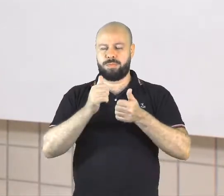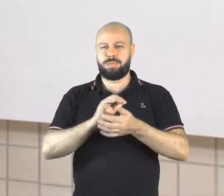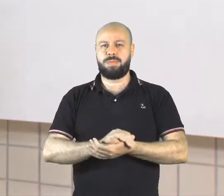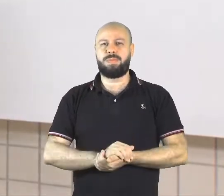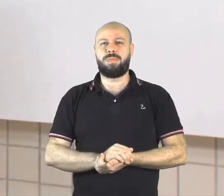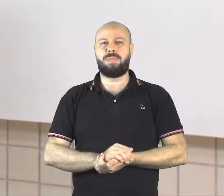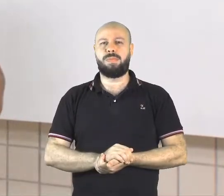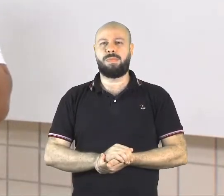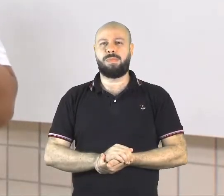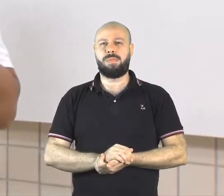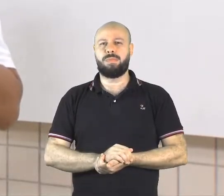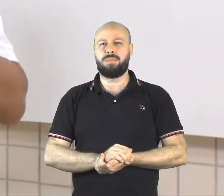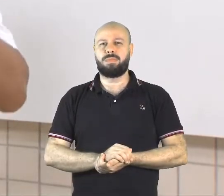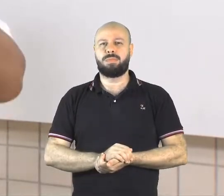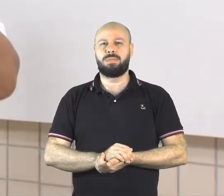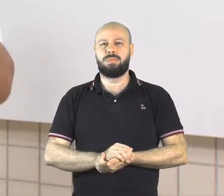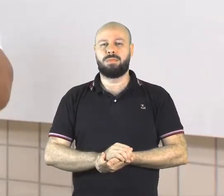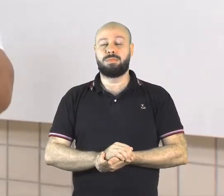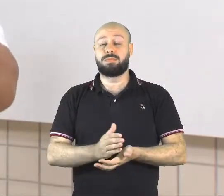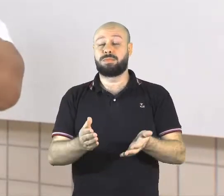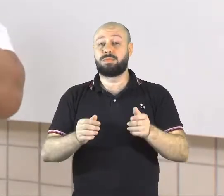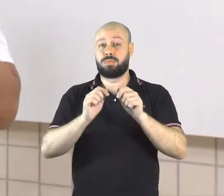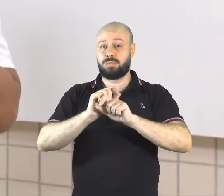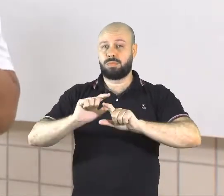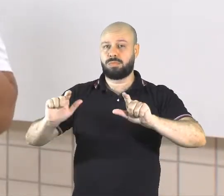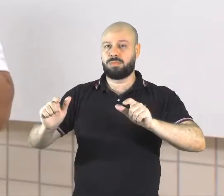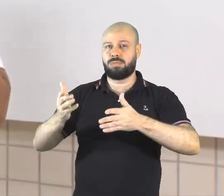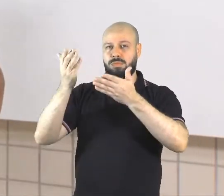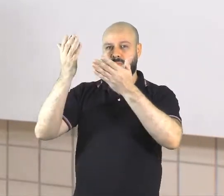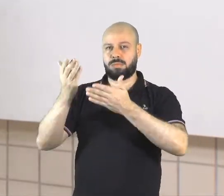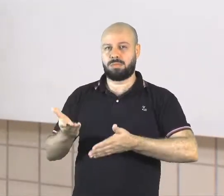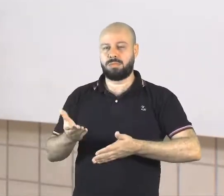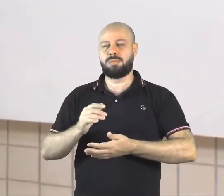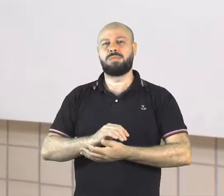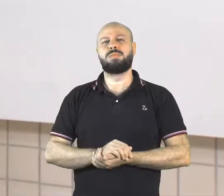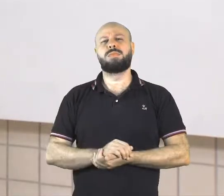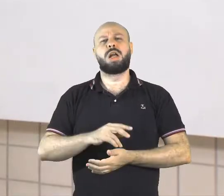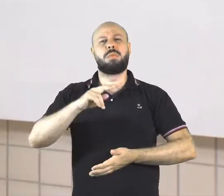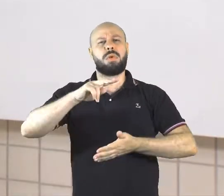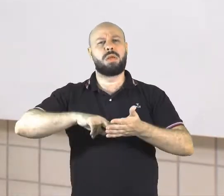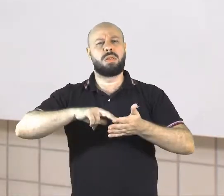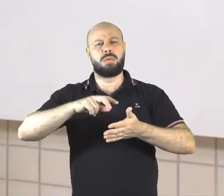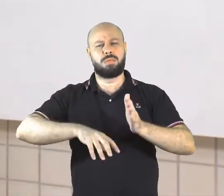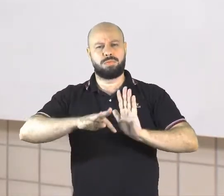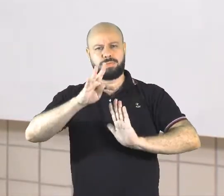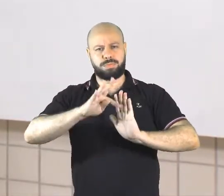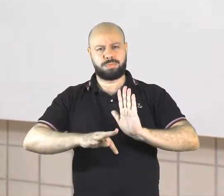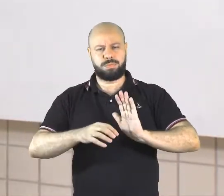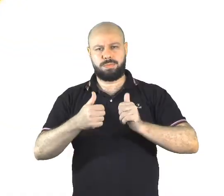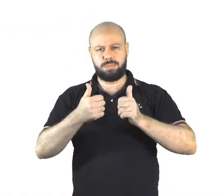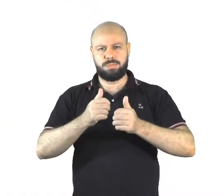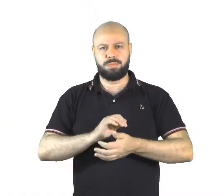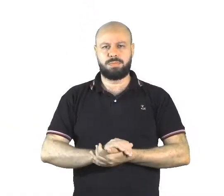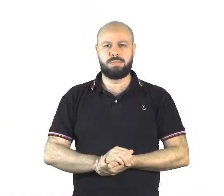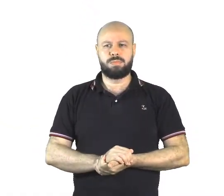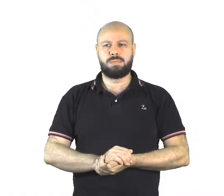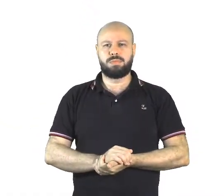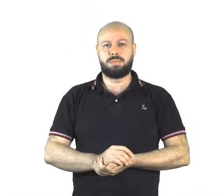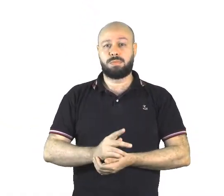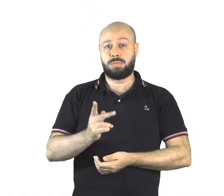lá, vocês vão acompanhar comigo aí na tela de vocês a leitura desse texto, tá bom?